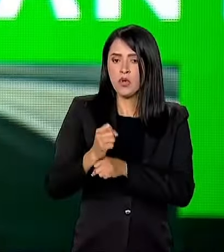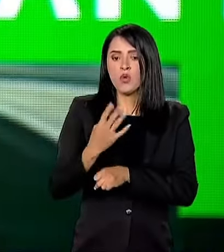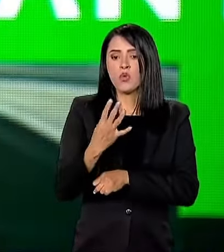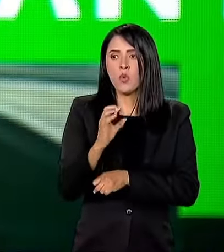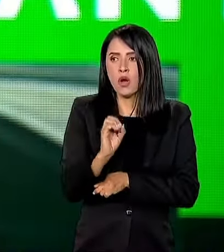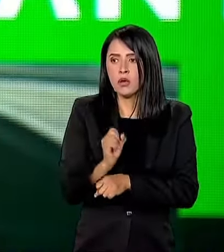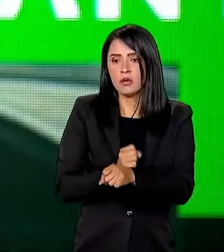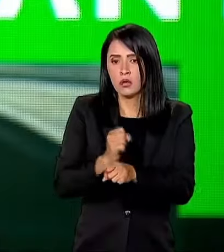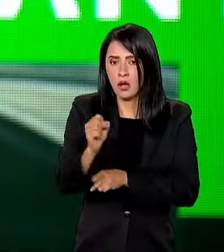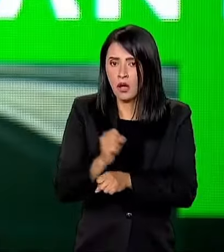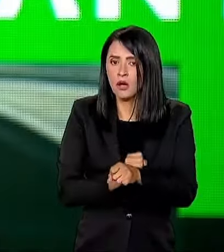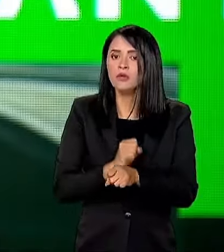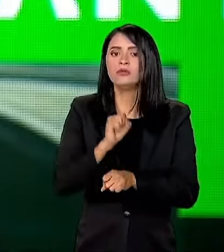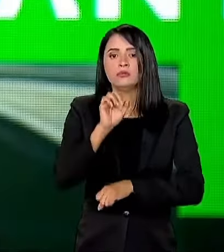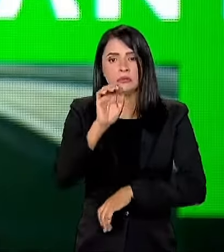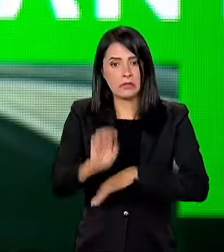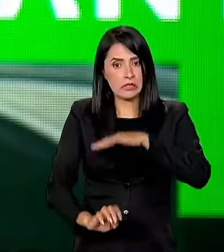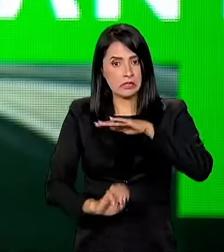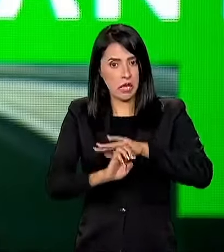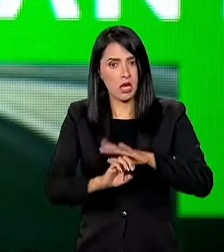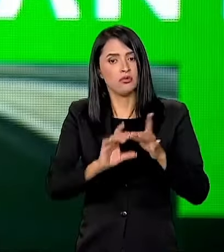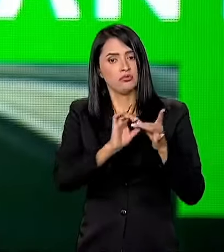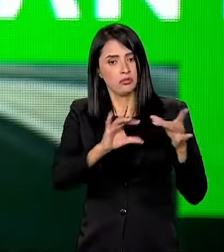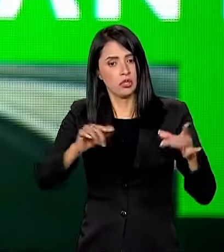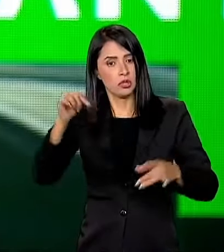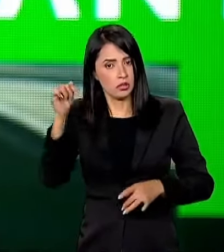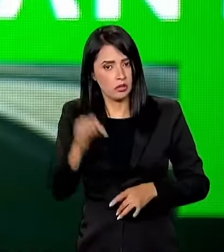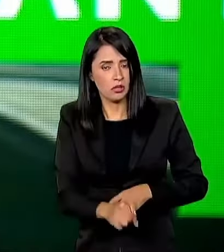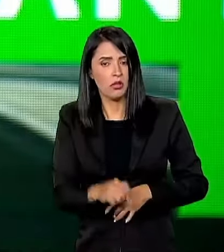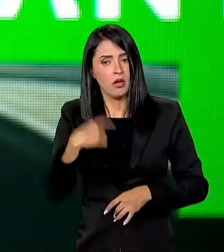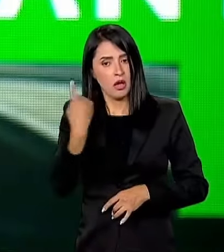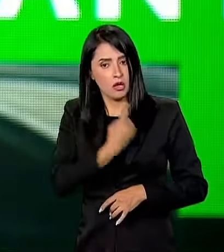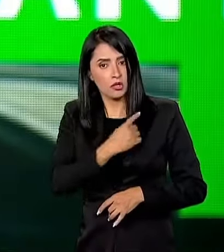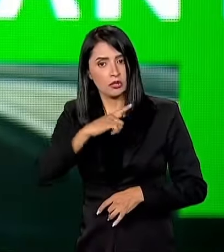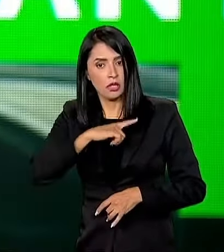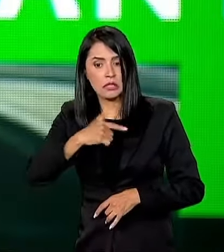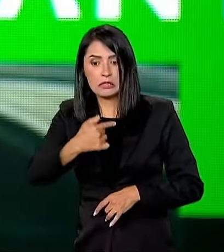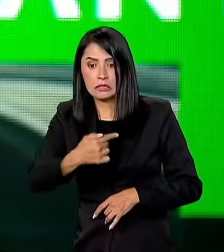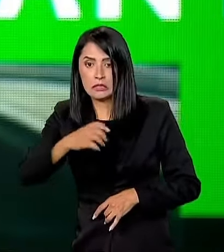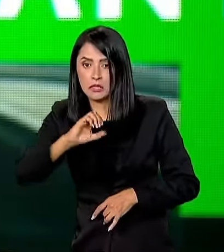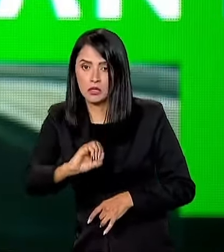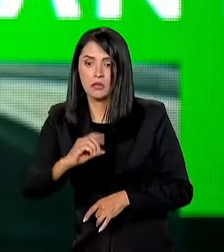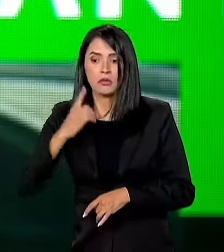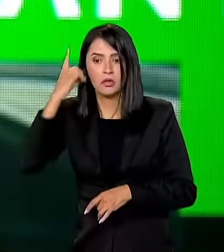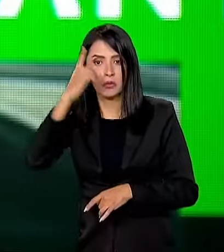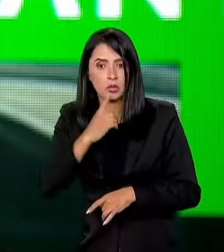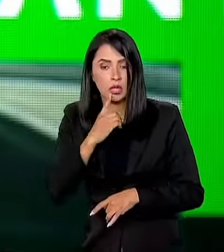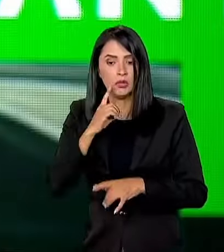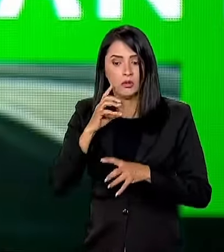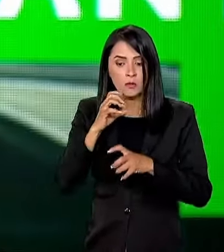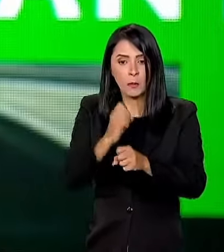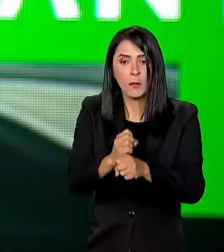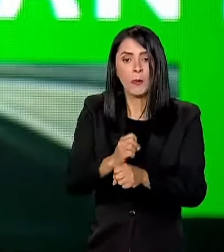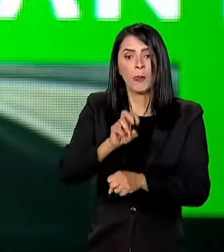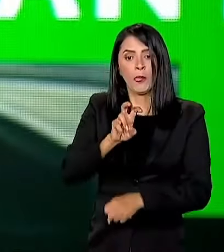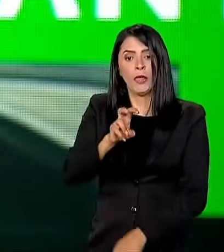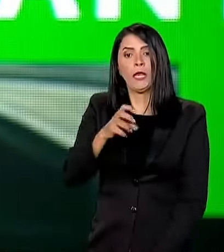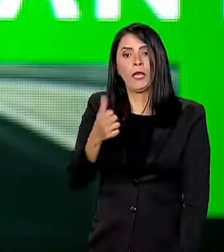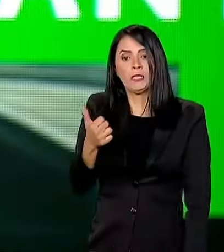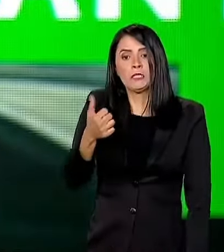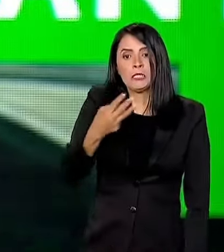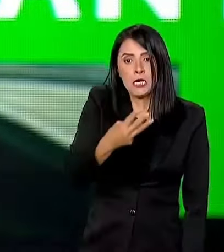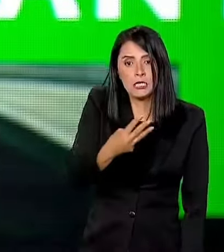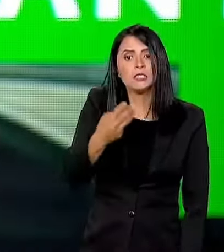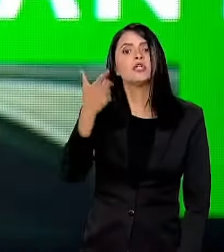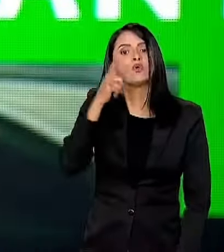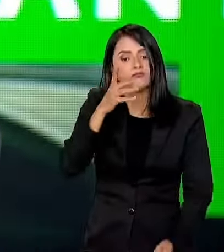no Estado Democrático, em que a gente tem só 70 deputados em 513 e a gente